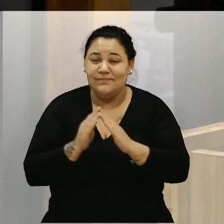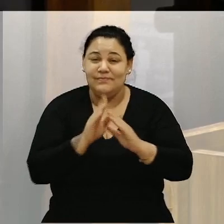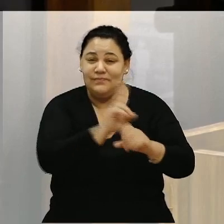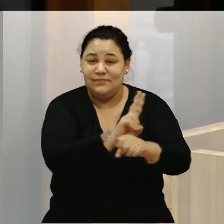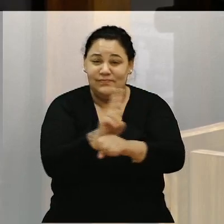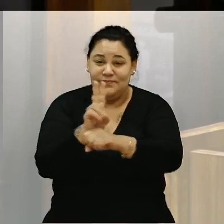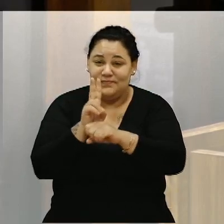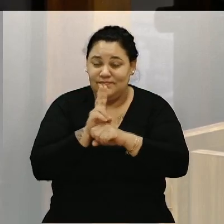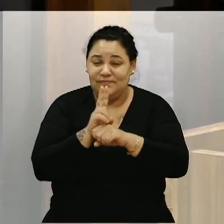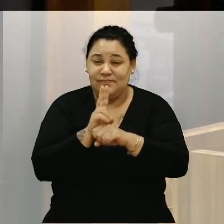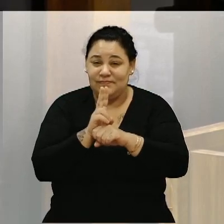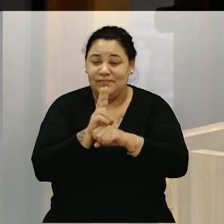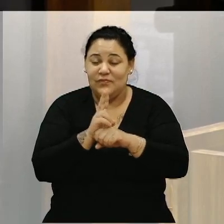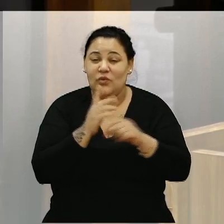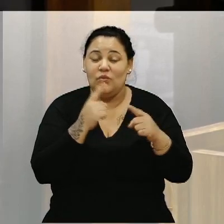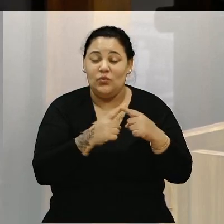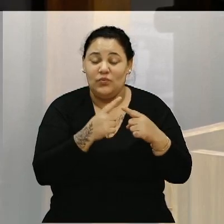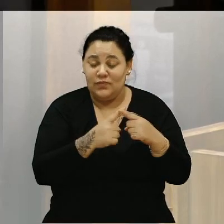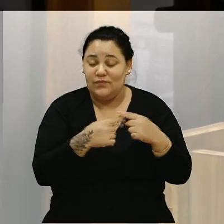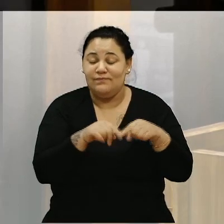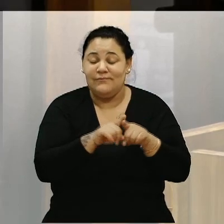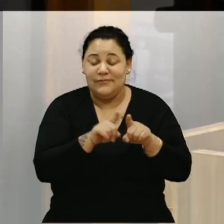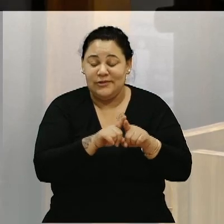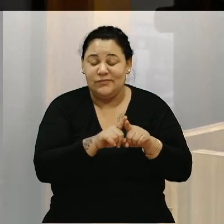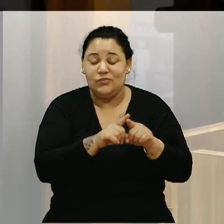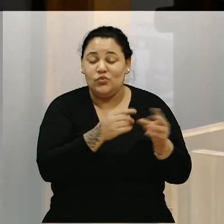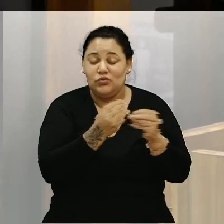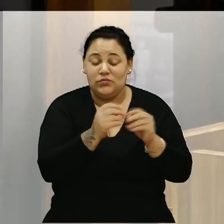540.192 pessoas desalojadas,